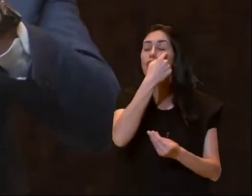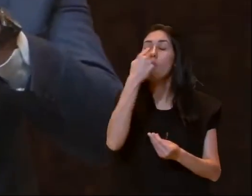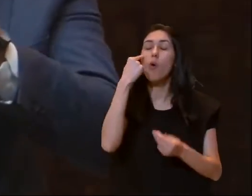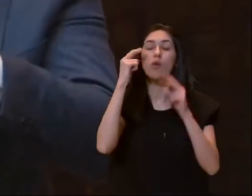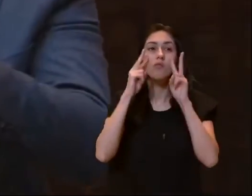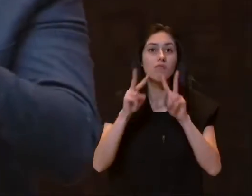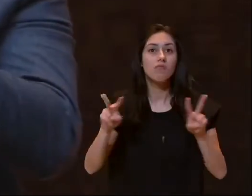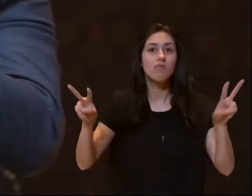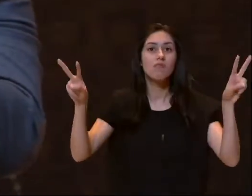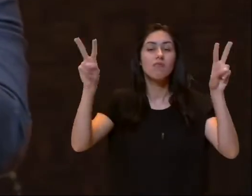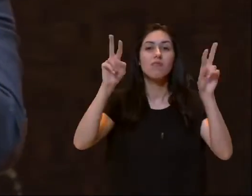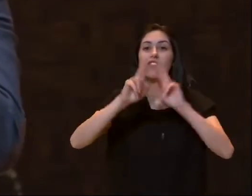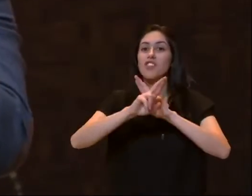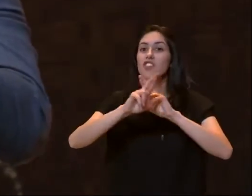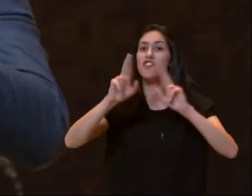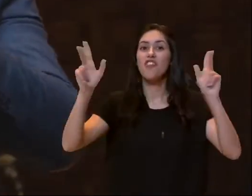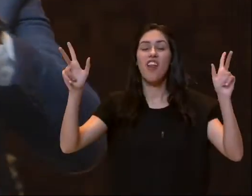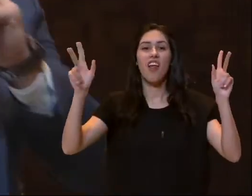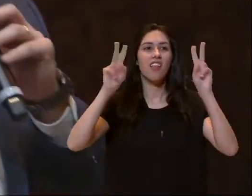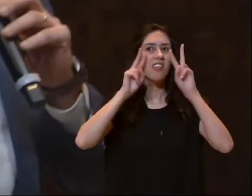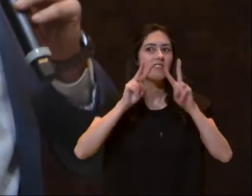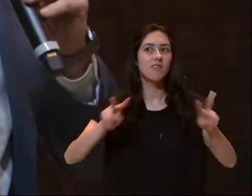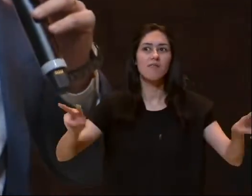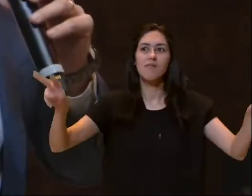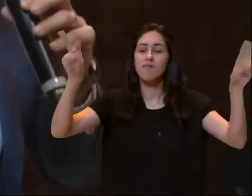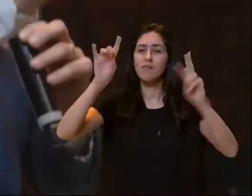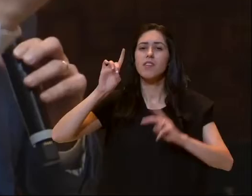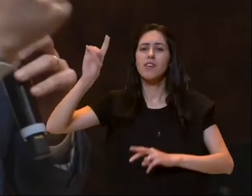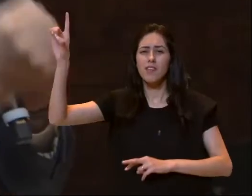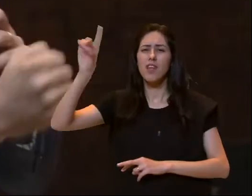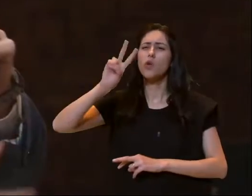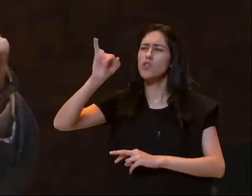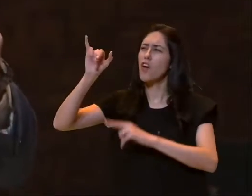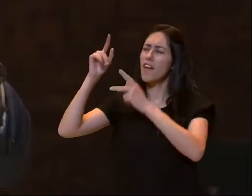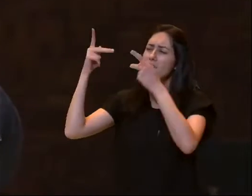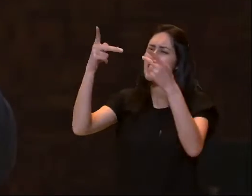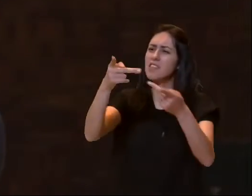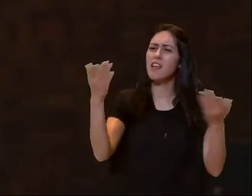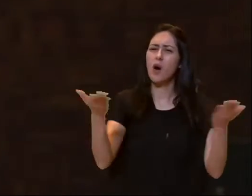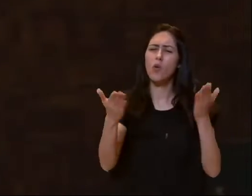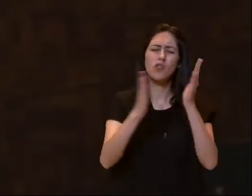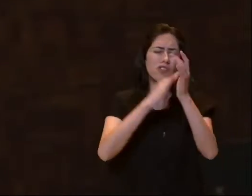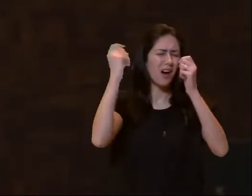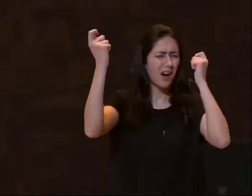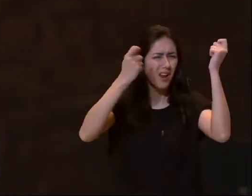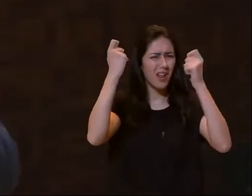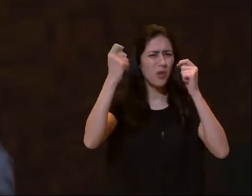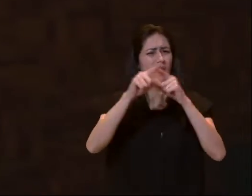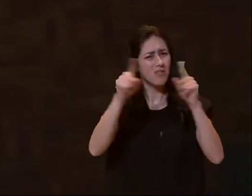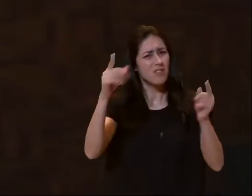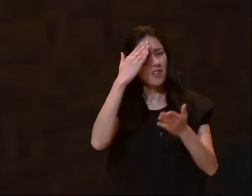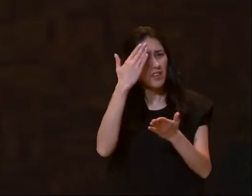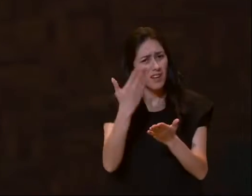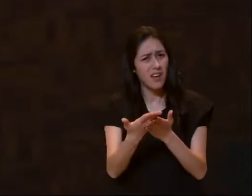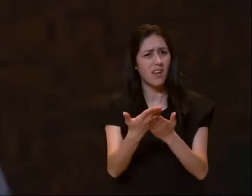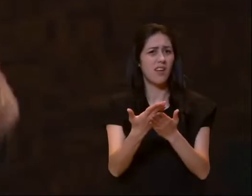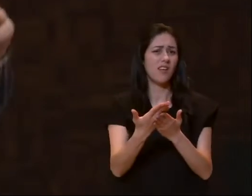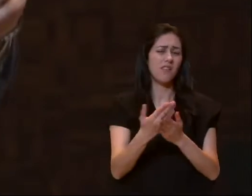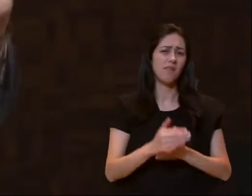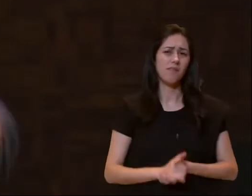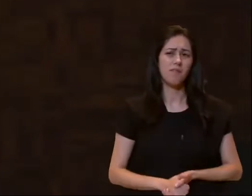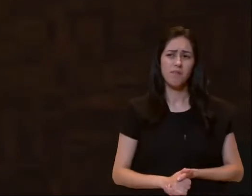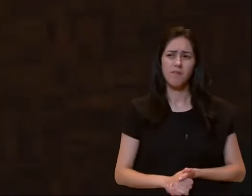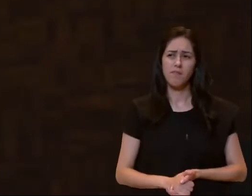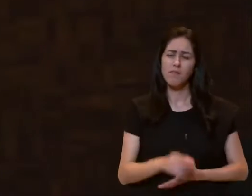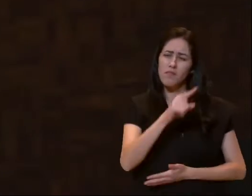fazer enxergar diferente a vida. Ele vai te visitar hoje. Aleluia, creia. Comece